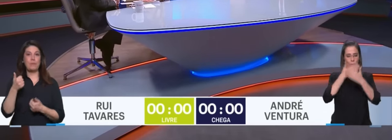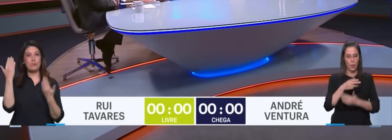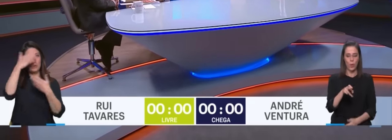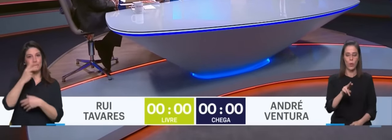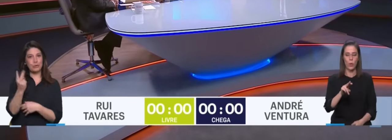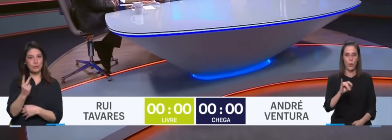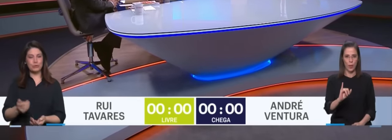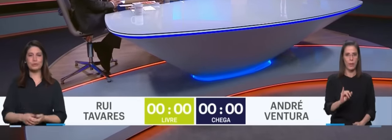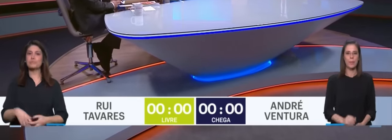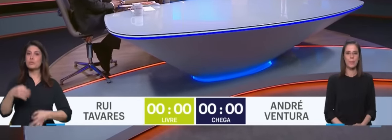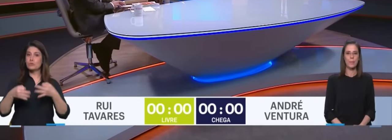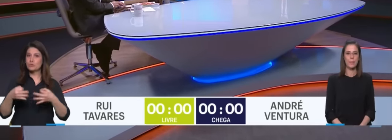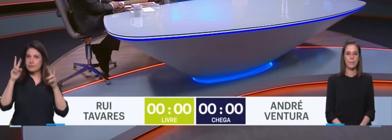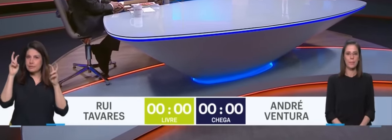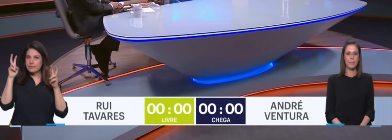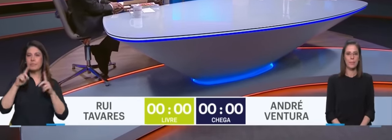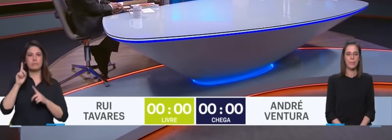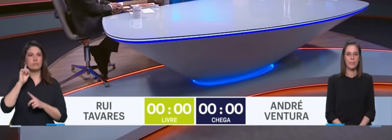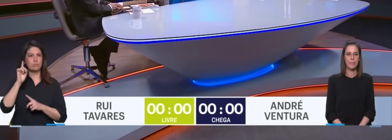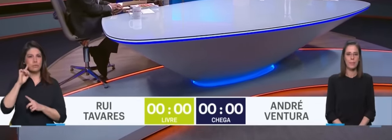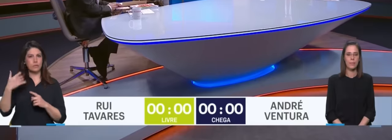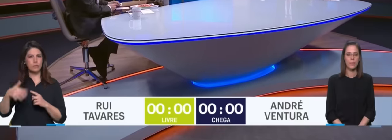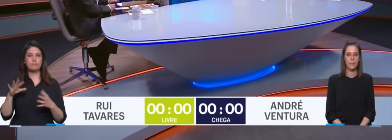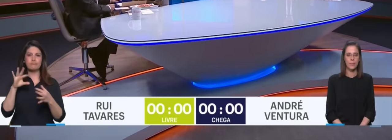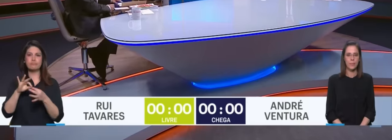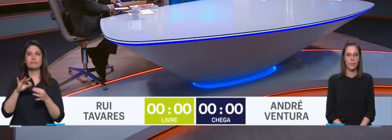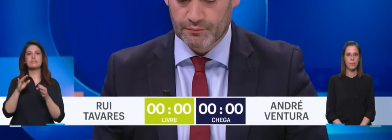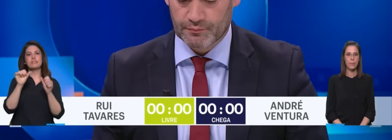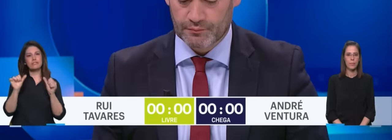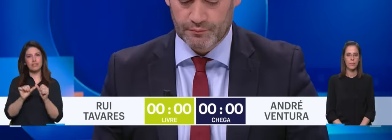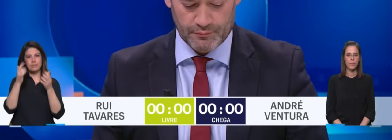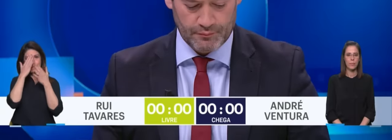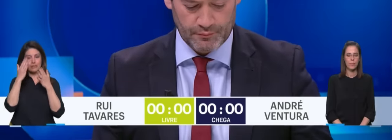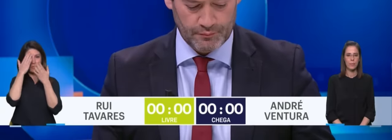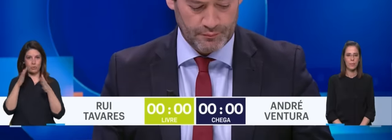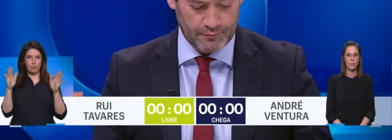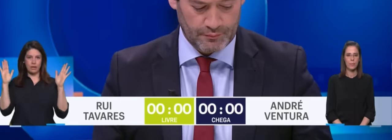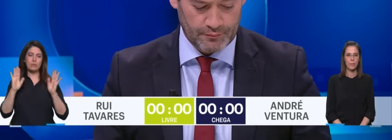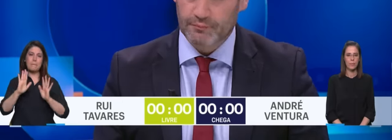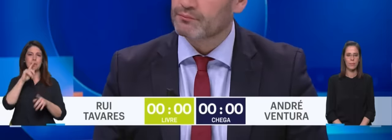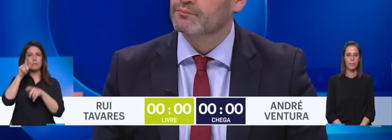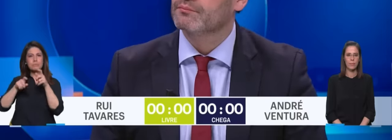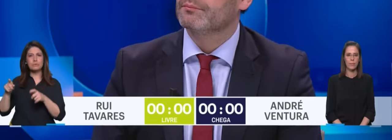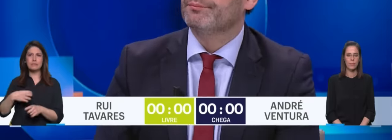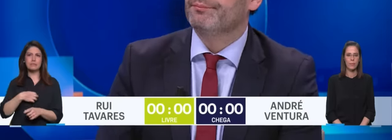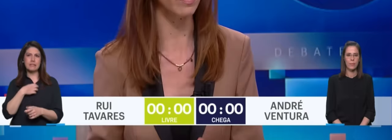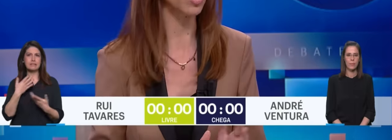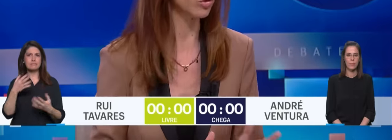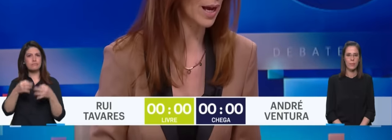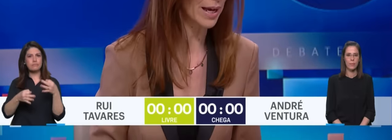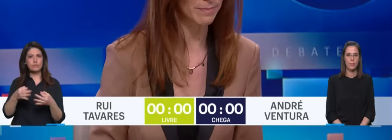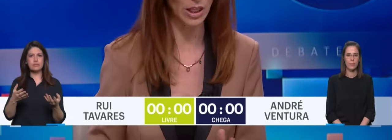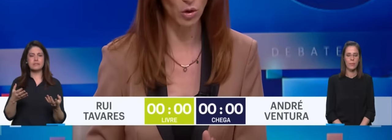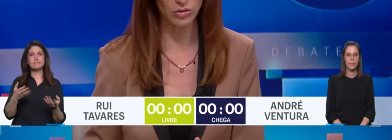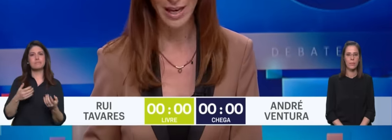noite a justiça é um pilar essencial de um regime democrático mas a perceção dos cidadãos é que a justiça é incapaz de